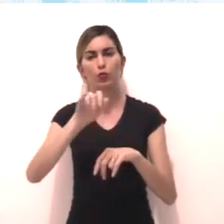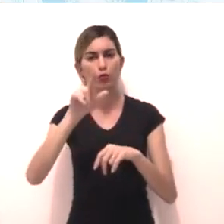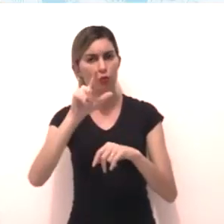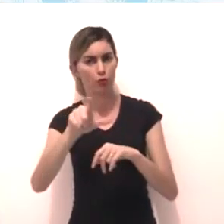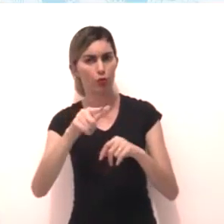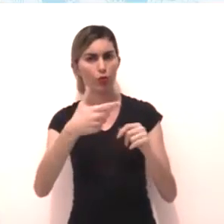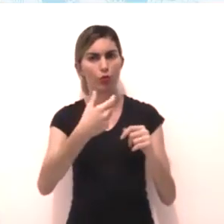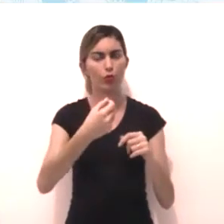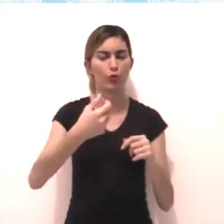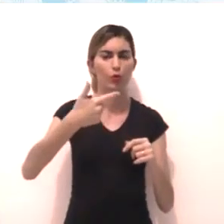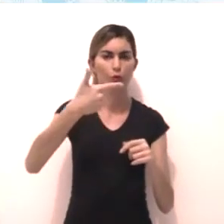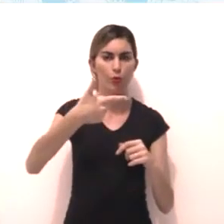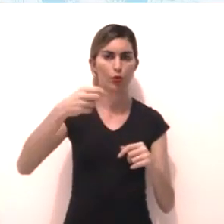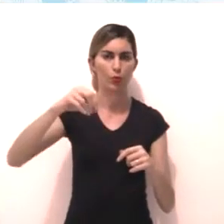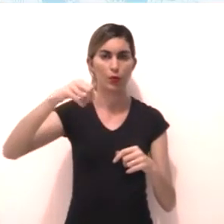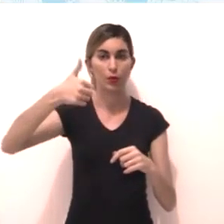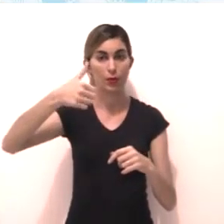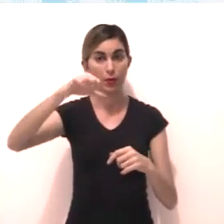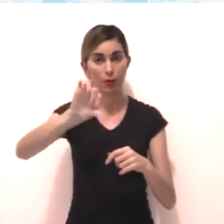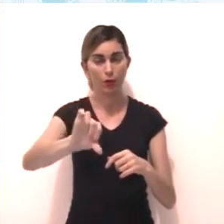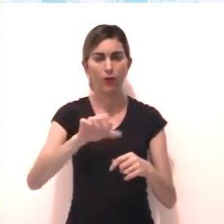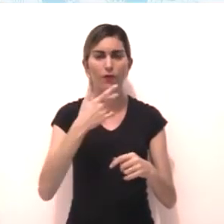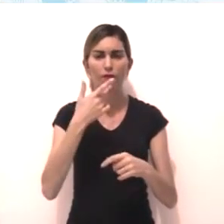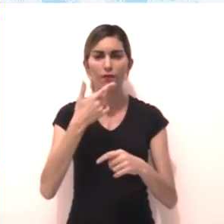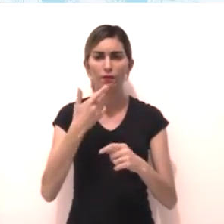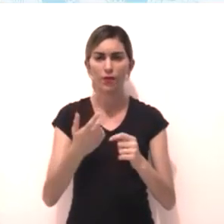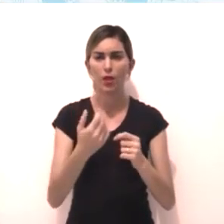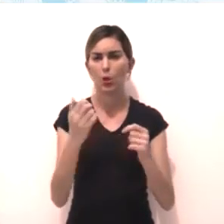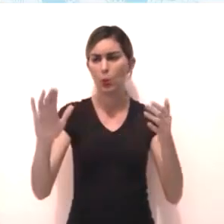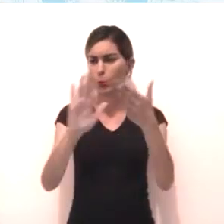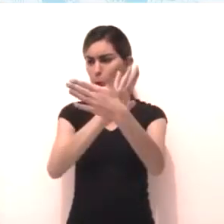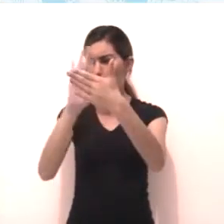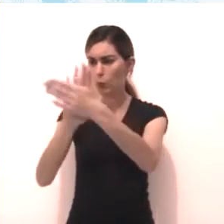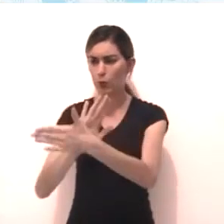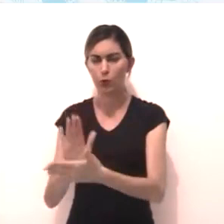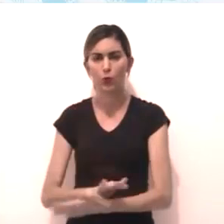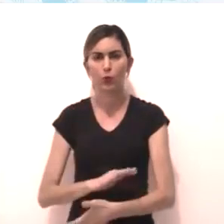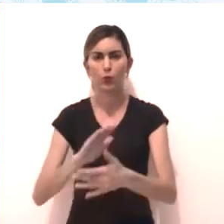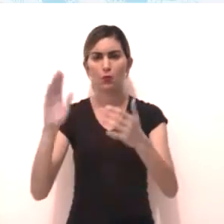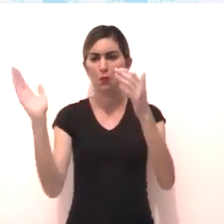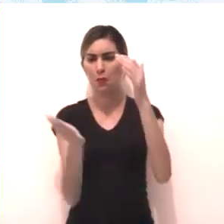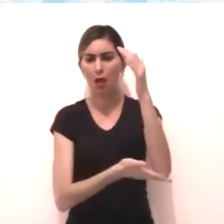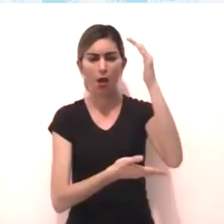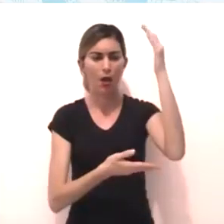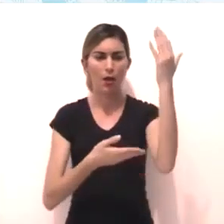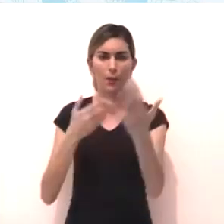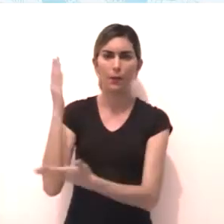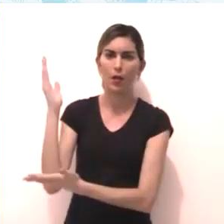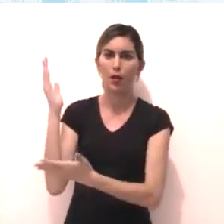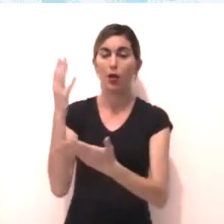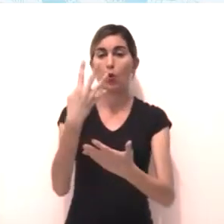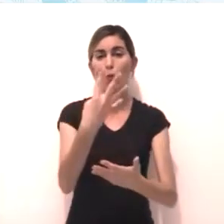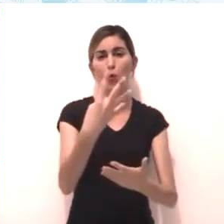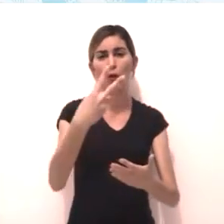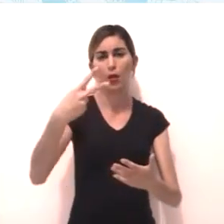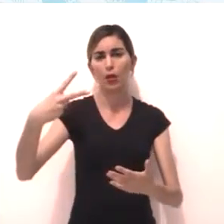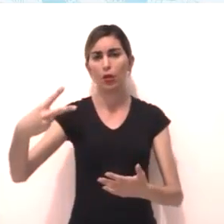de 2019, a destruição das florestas nas terras indígenas amazônicas chegou